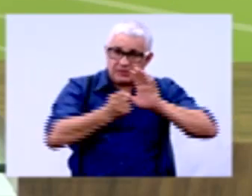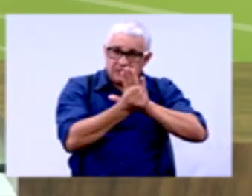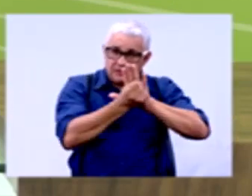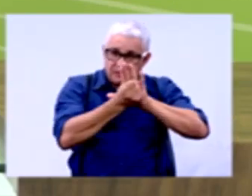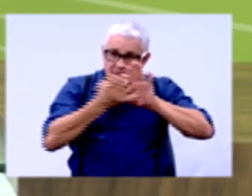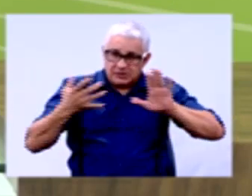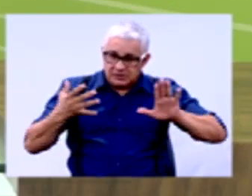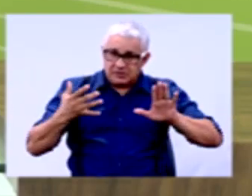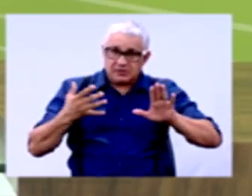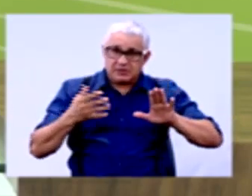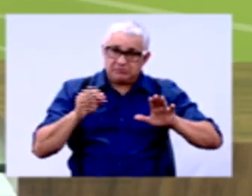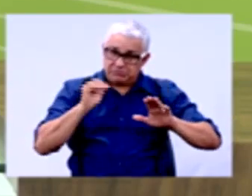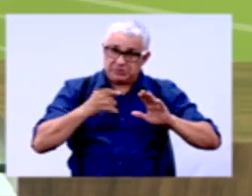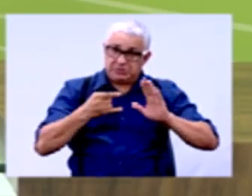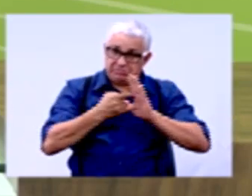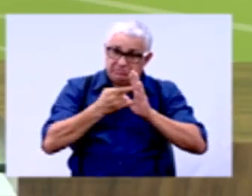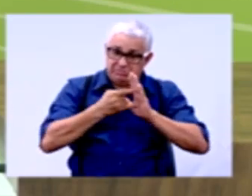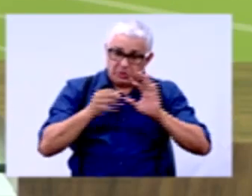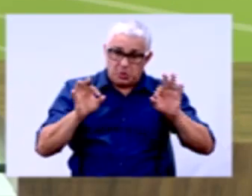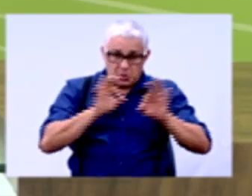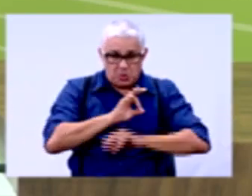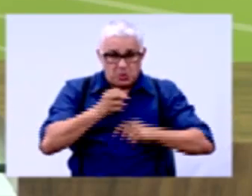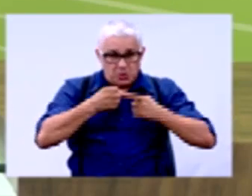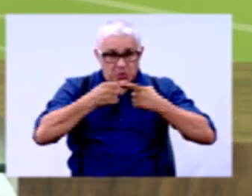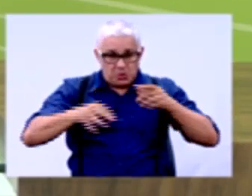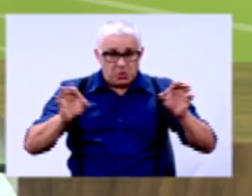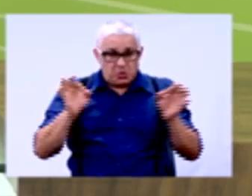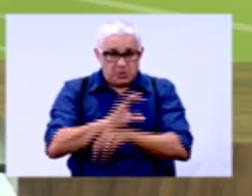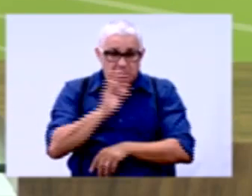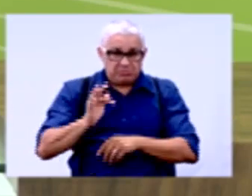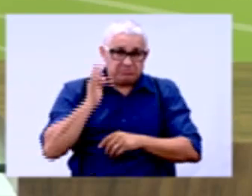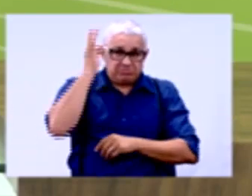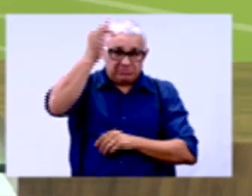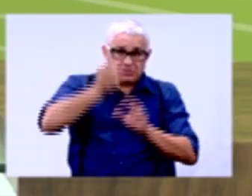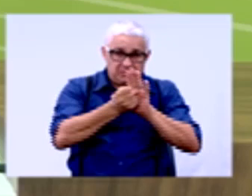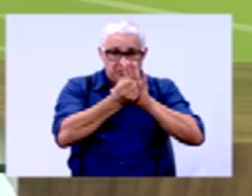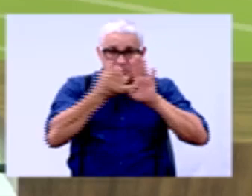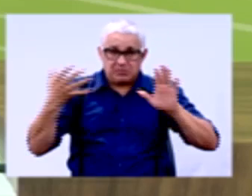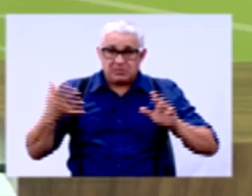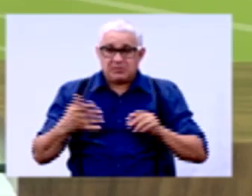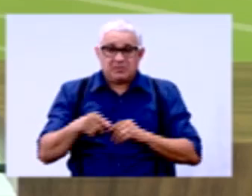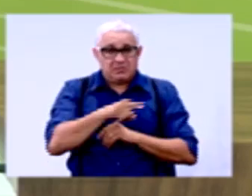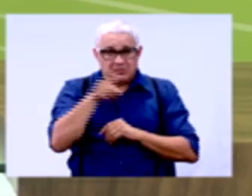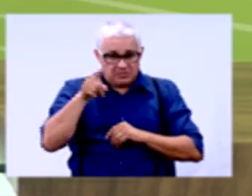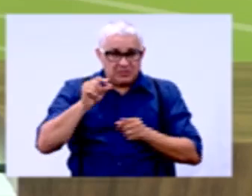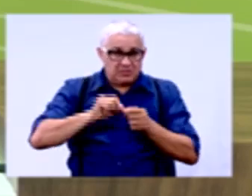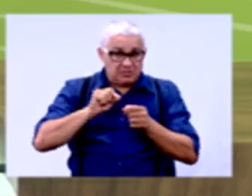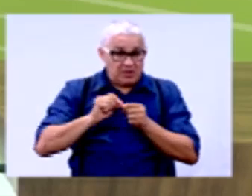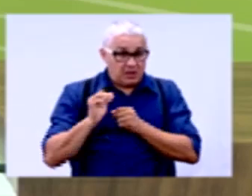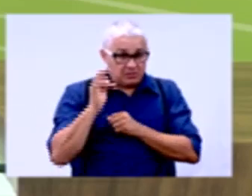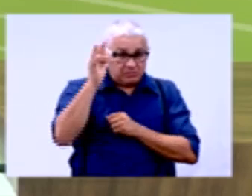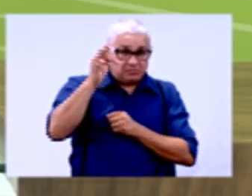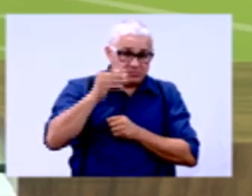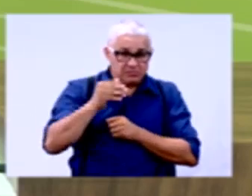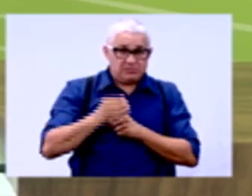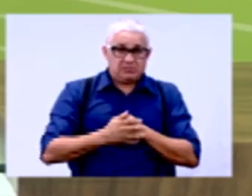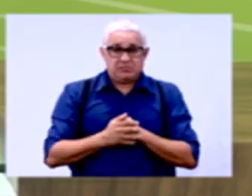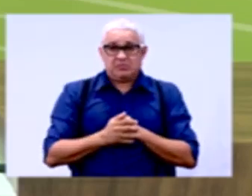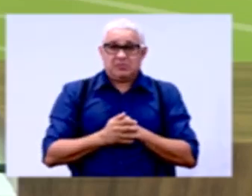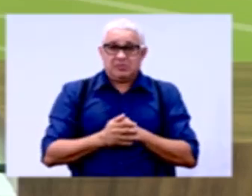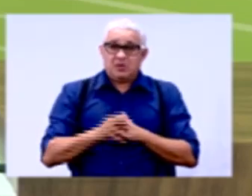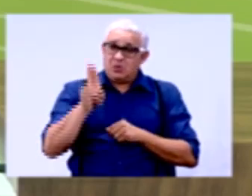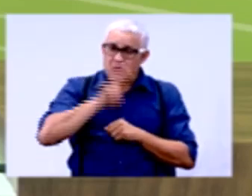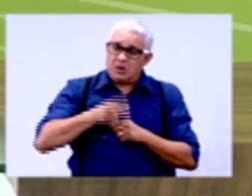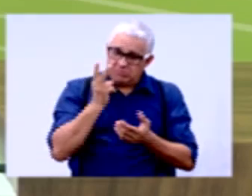desenvolvida, ela pode até mesmo para futuras aplicações que vocês venham fazer, estar utilizando a